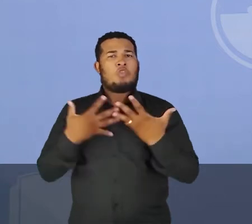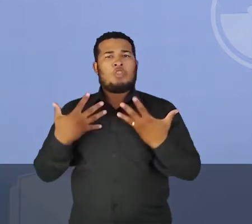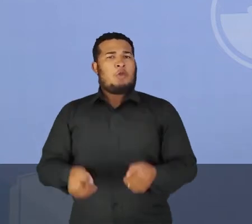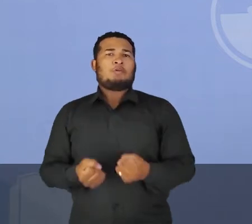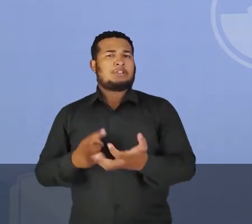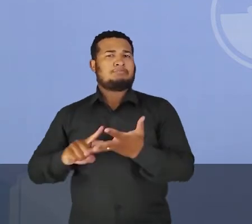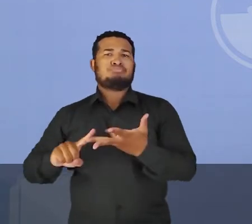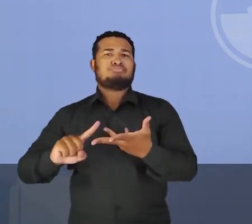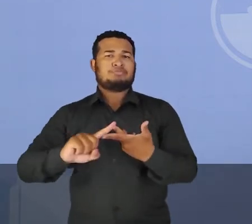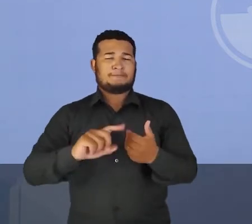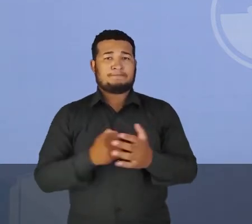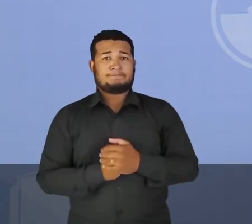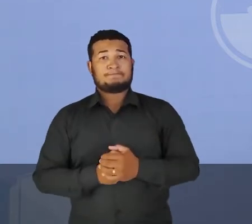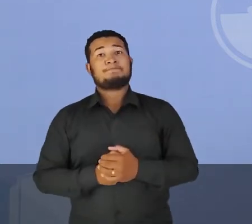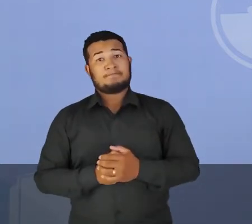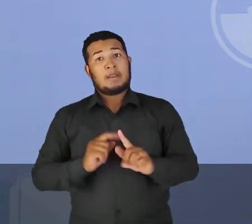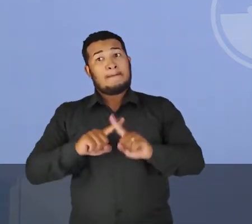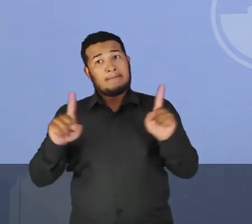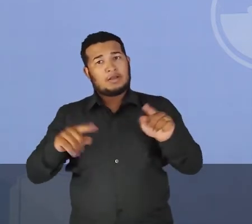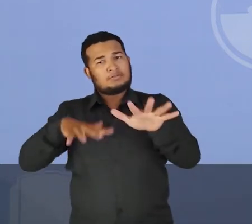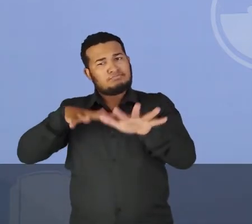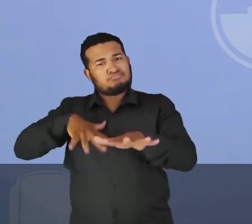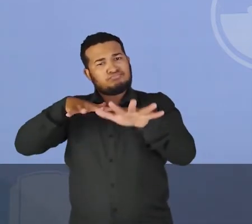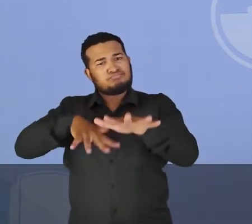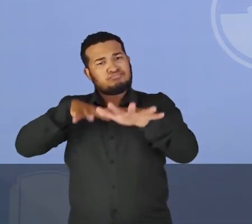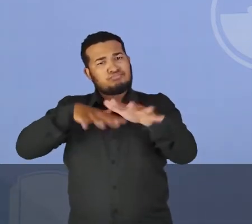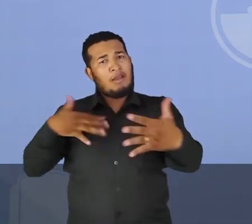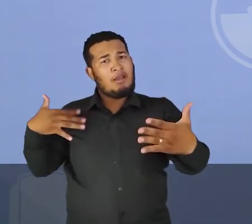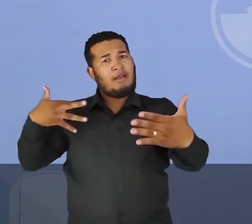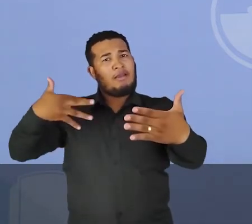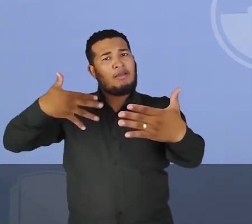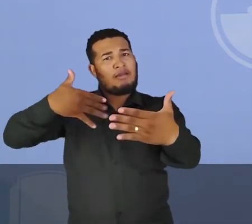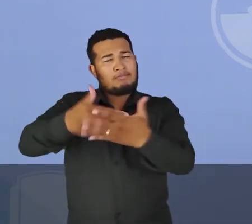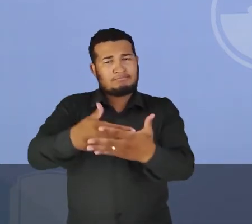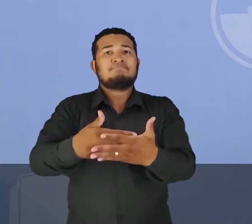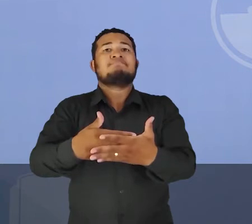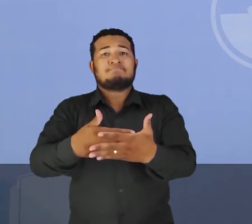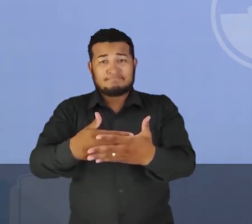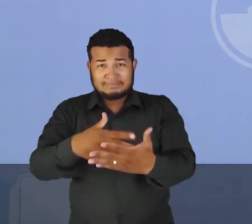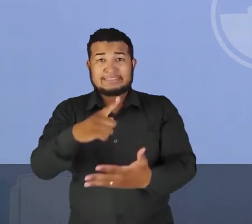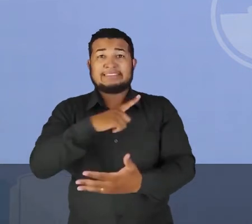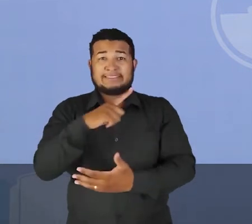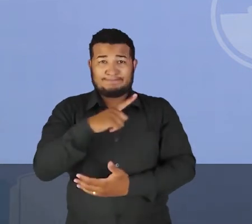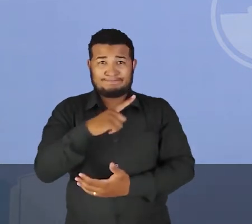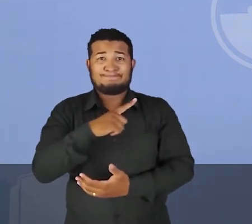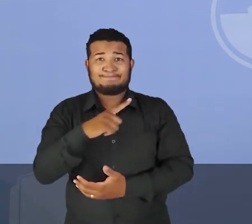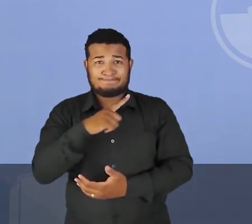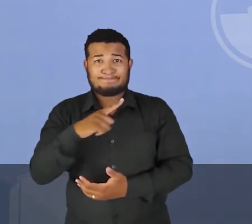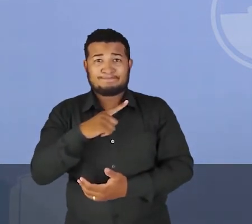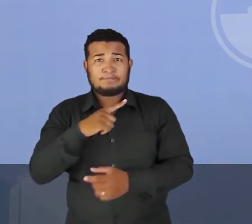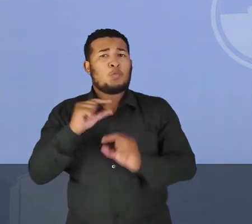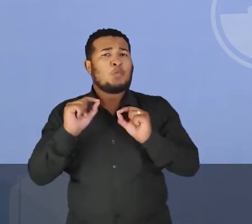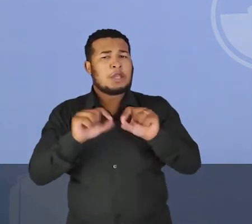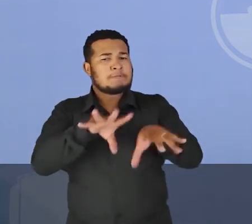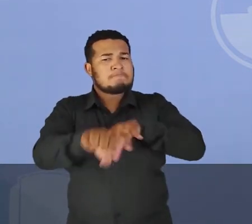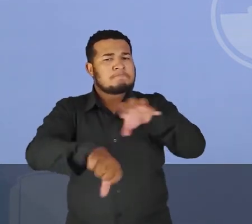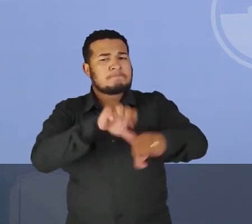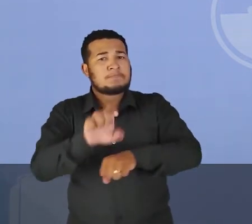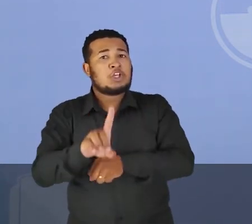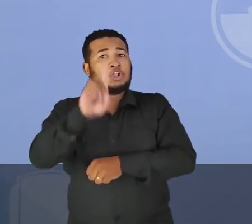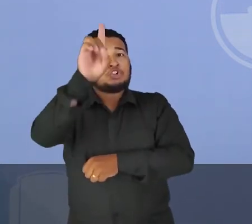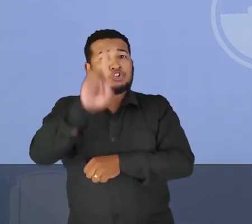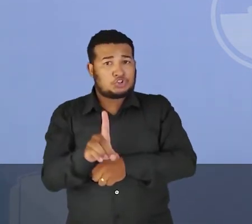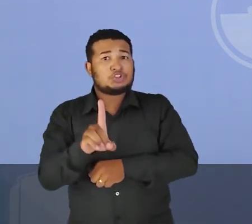resistência. Mas esses movimentos continuam agindo até hoje em busca de direitos que,